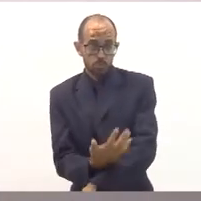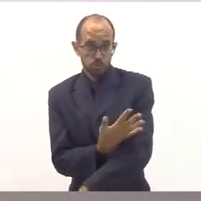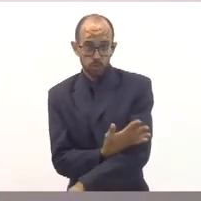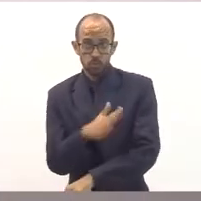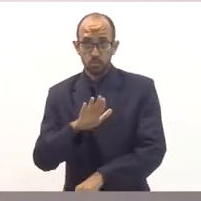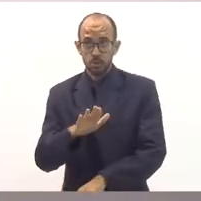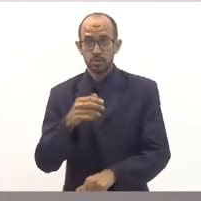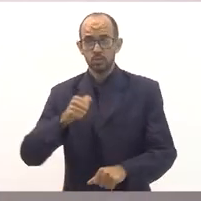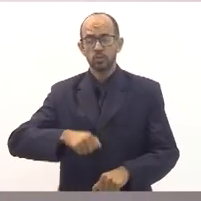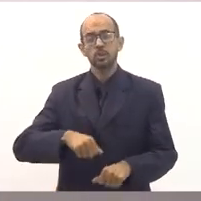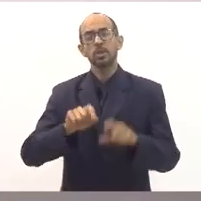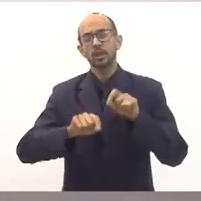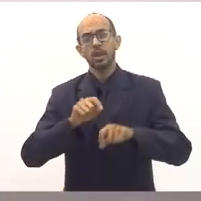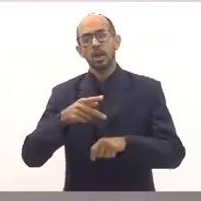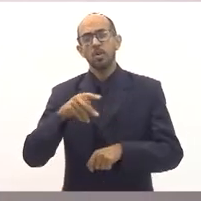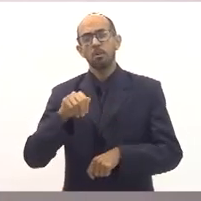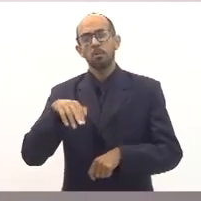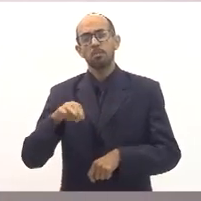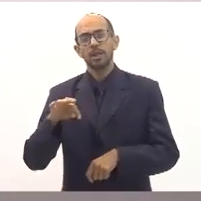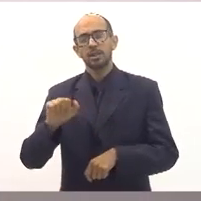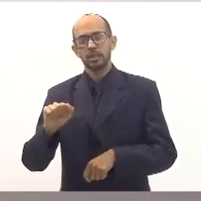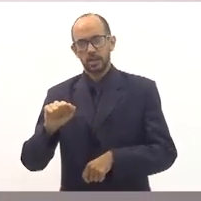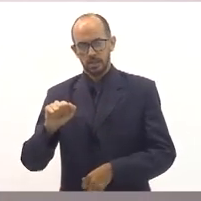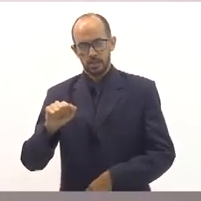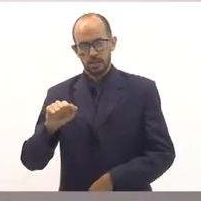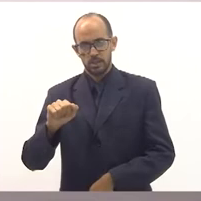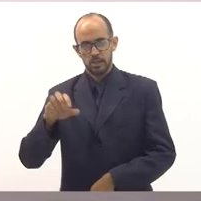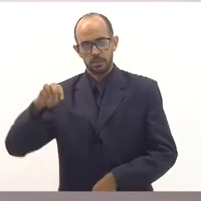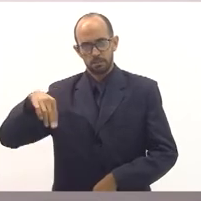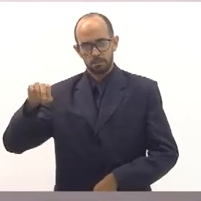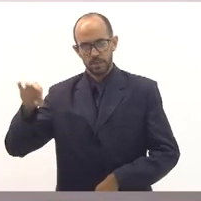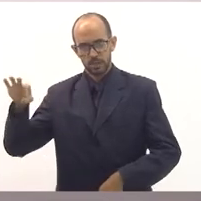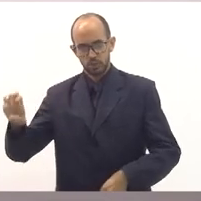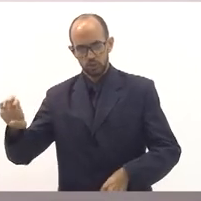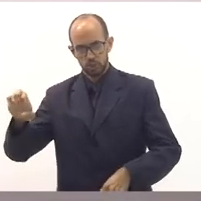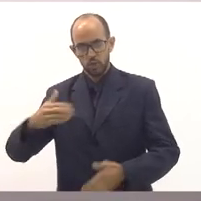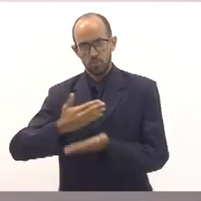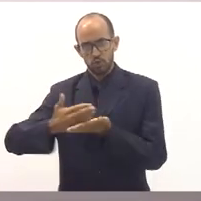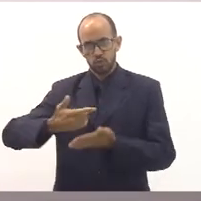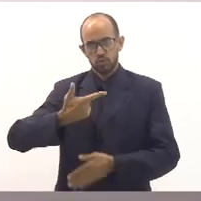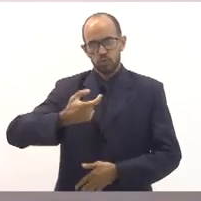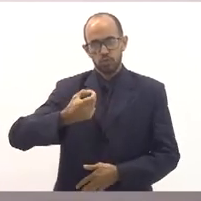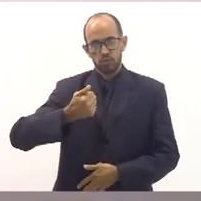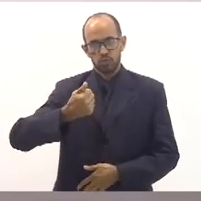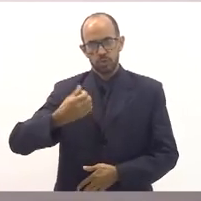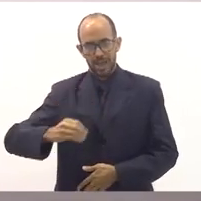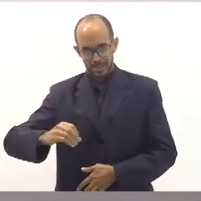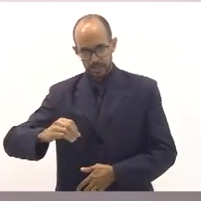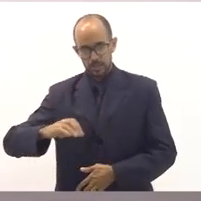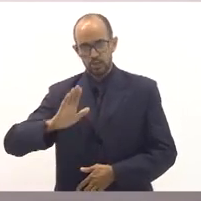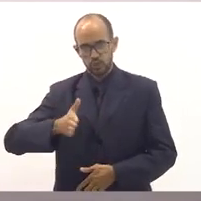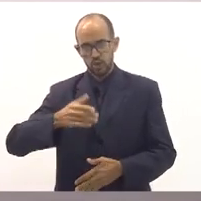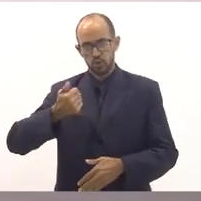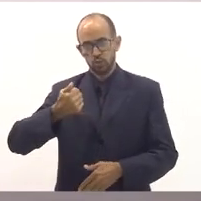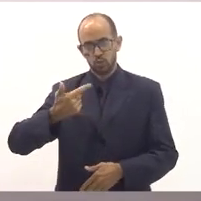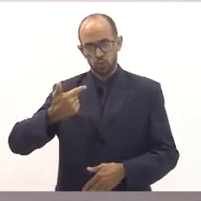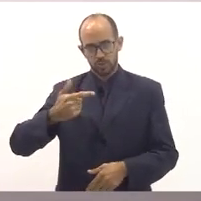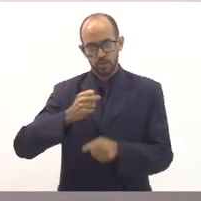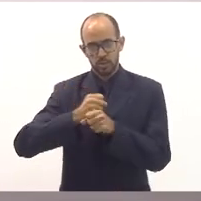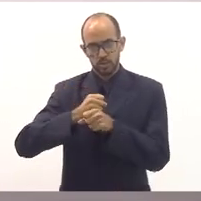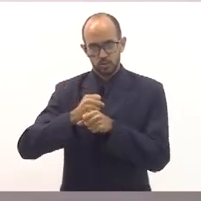botou na mente está nessa luta desde 2010 né ele já vai para doze anos aí